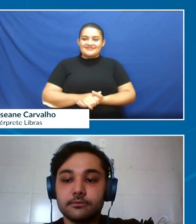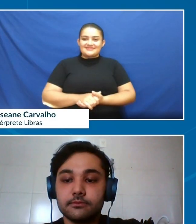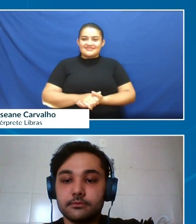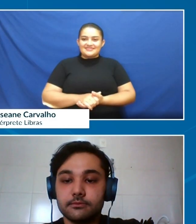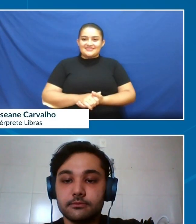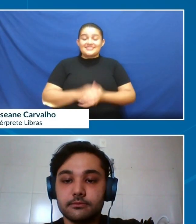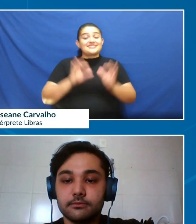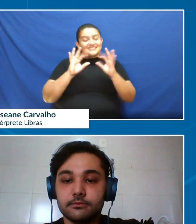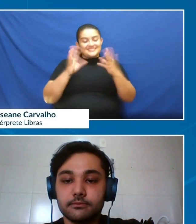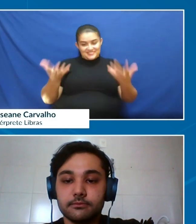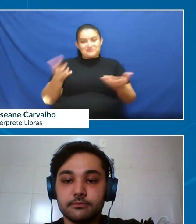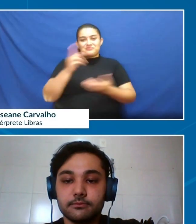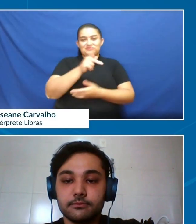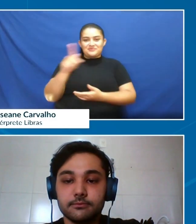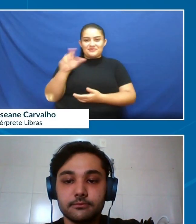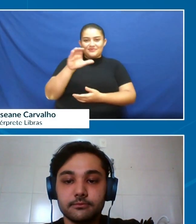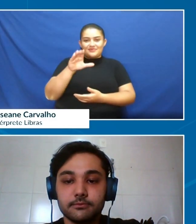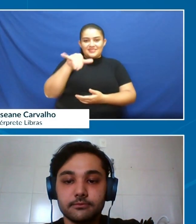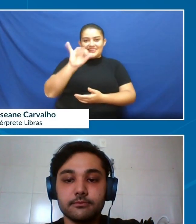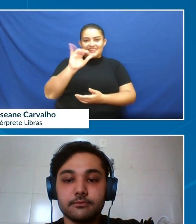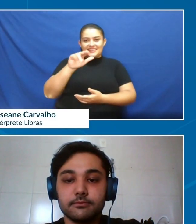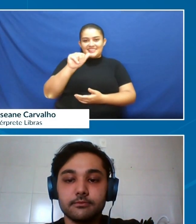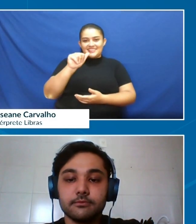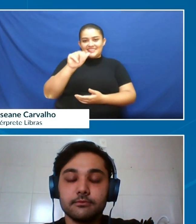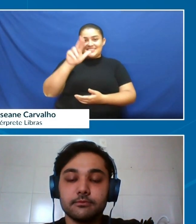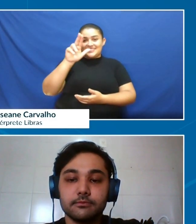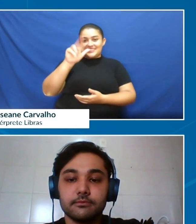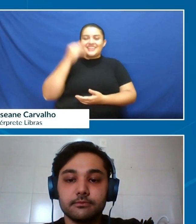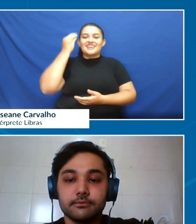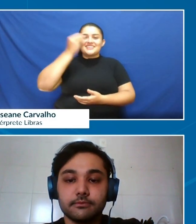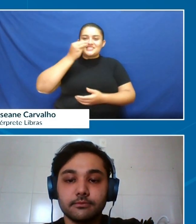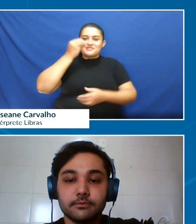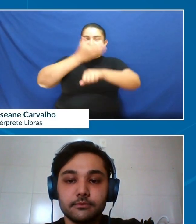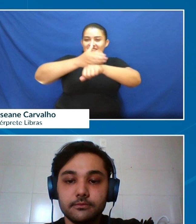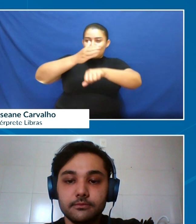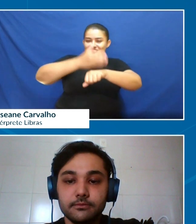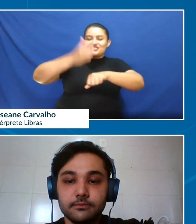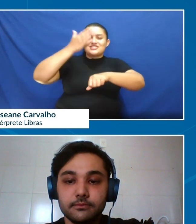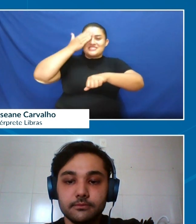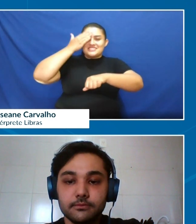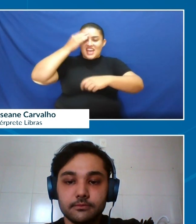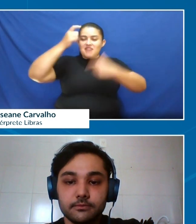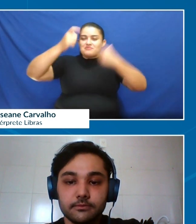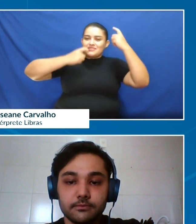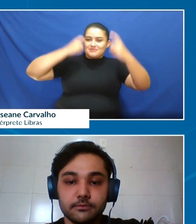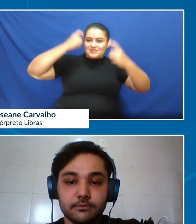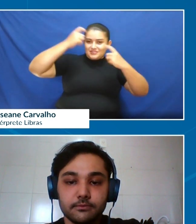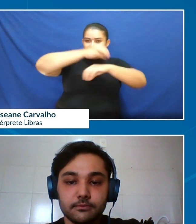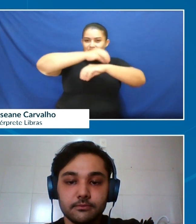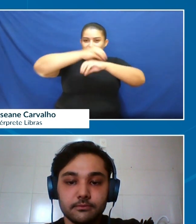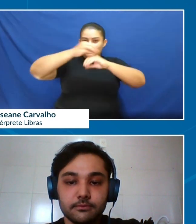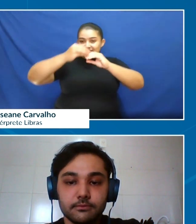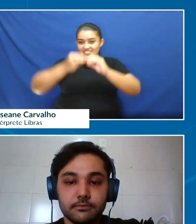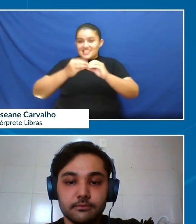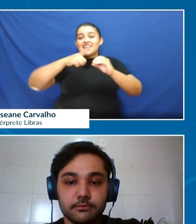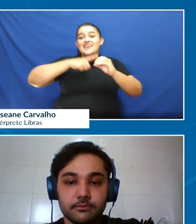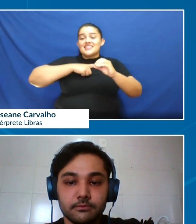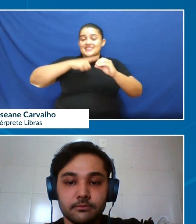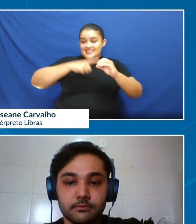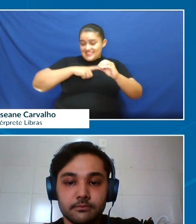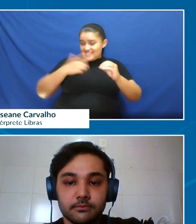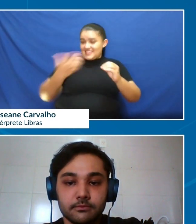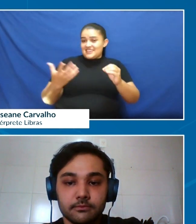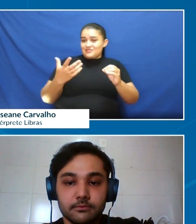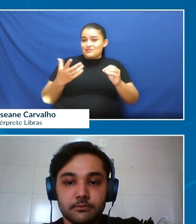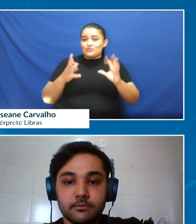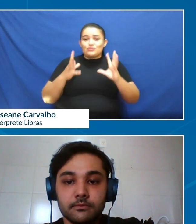Essa experiência prática, assim, a gente sabe da preocupação que a universidade teve e tem com todos,